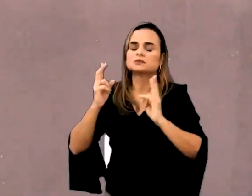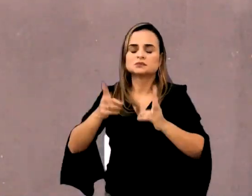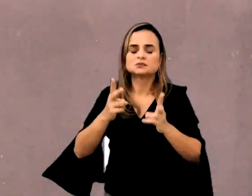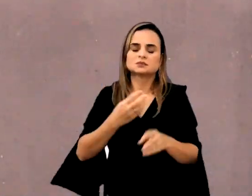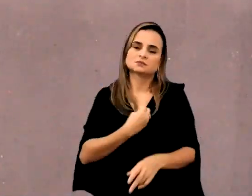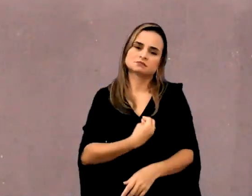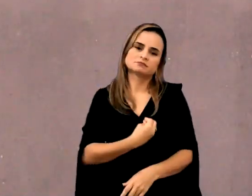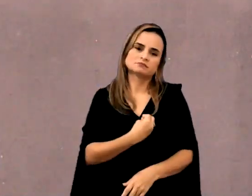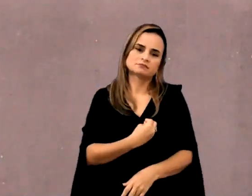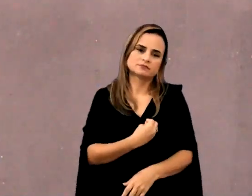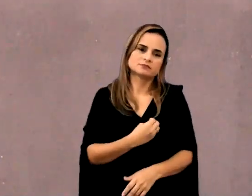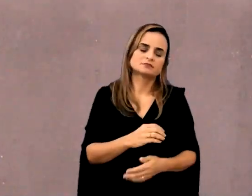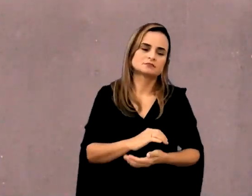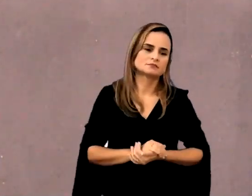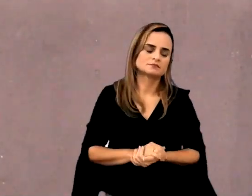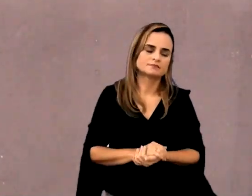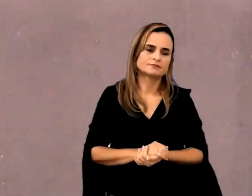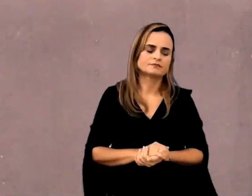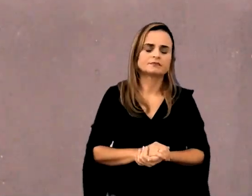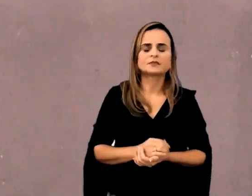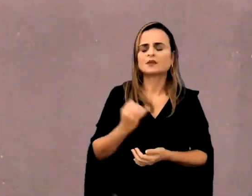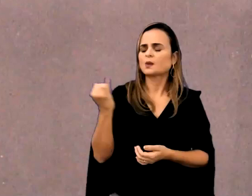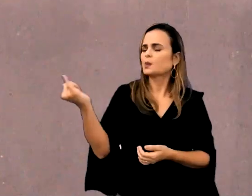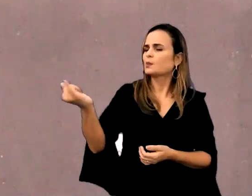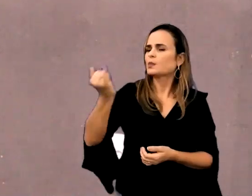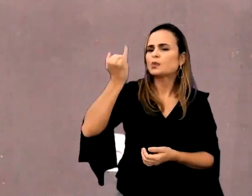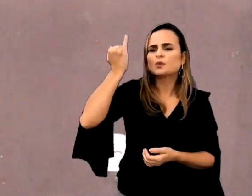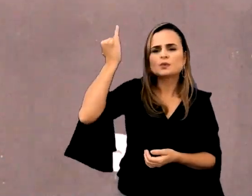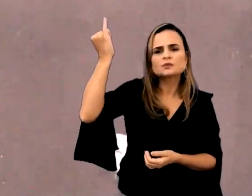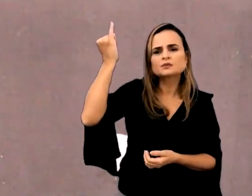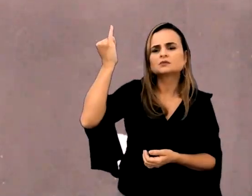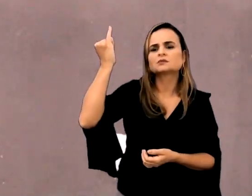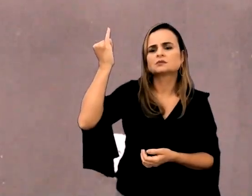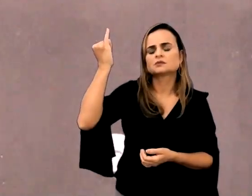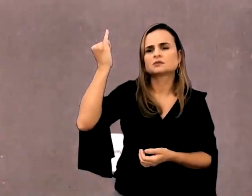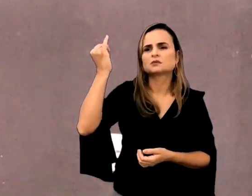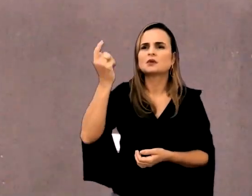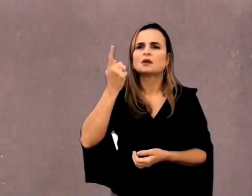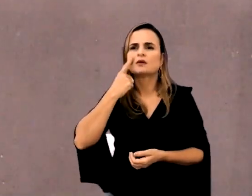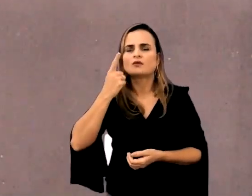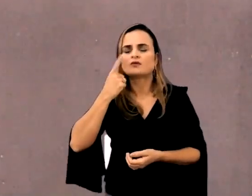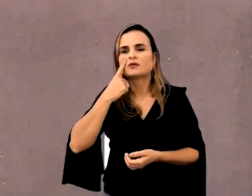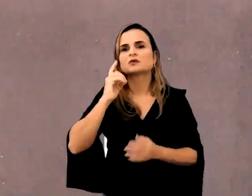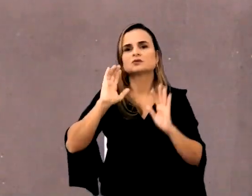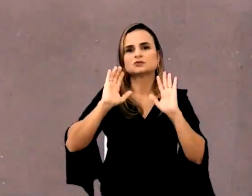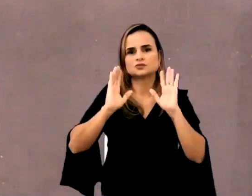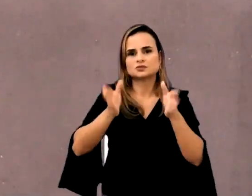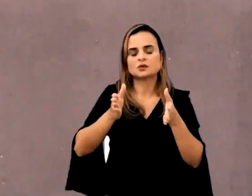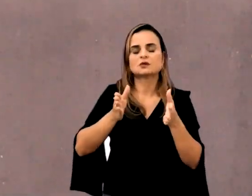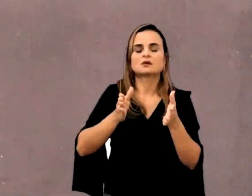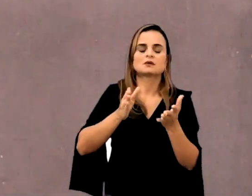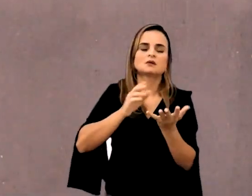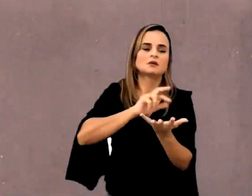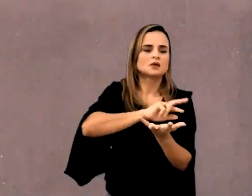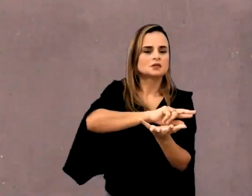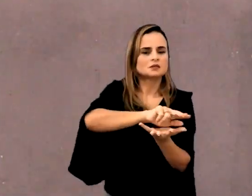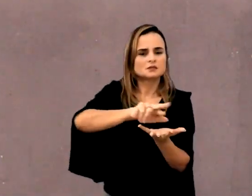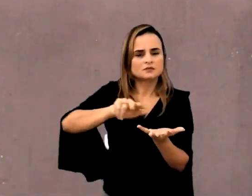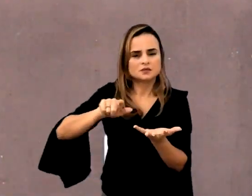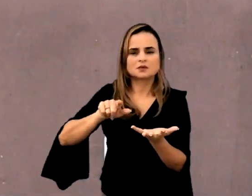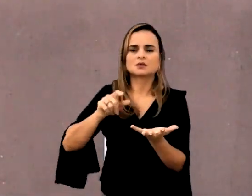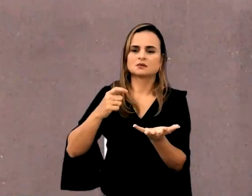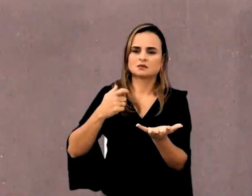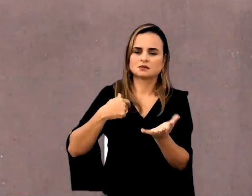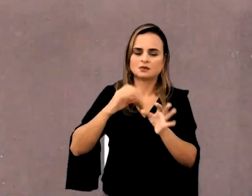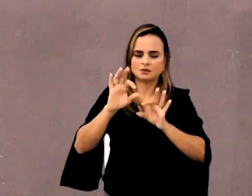caminhada. E aí eu acho muito interessante quando algumas passagens aqui eu separei daquilo